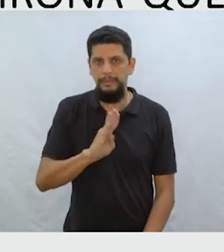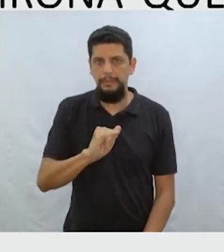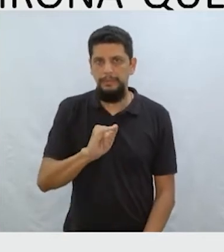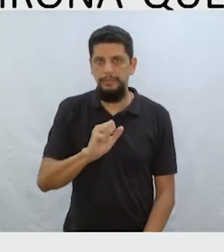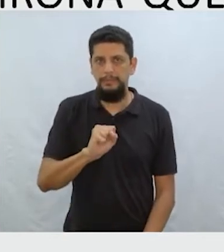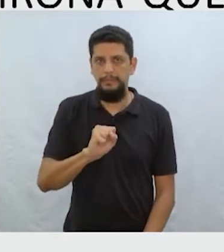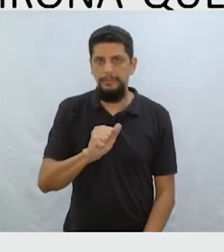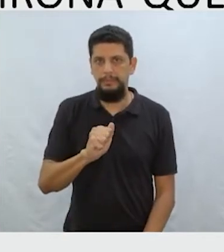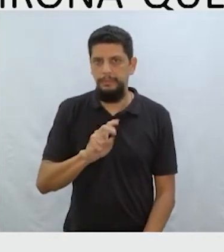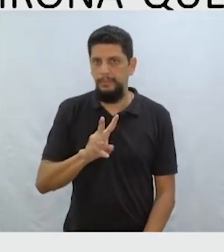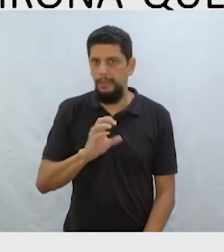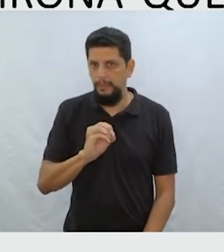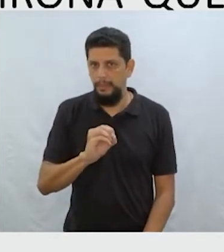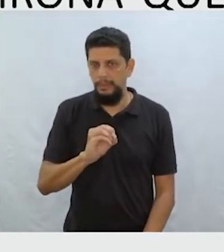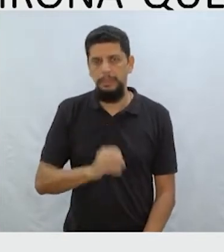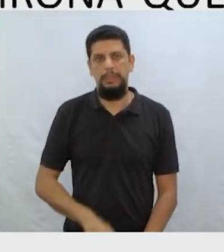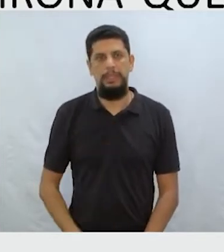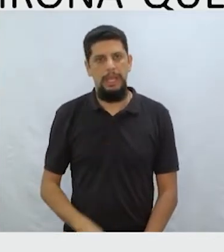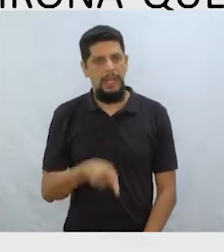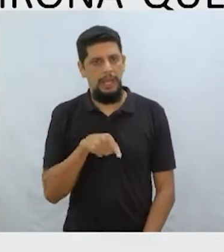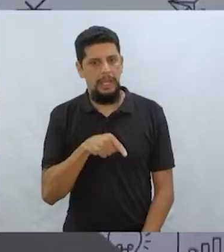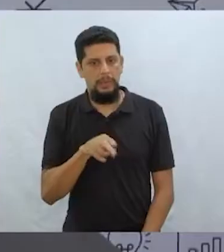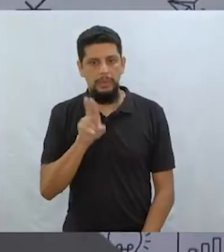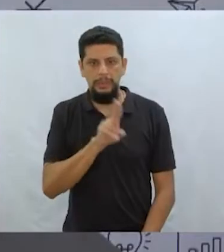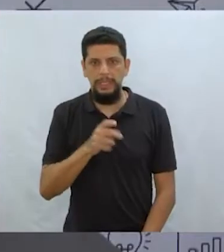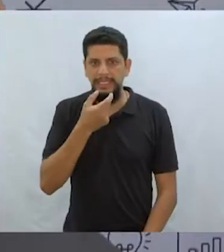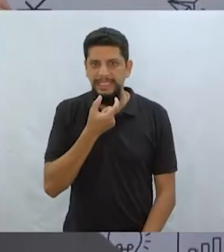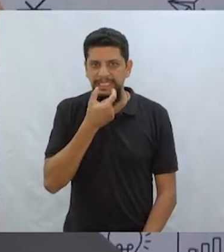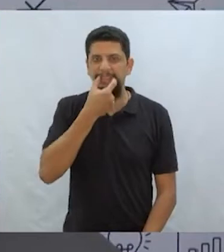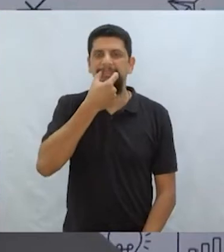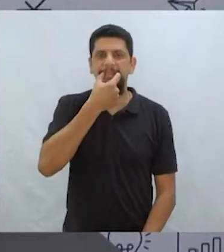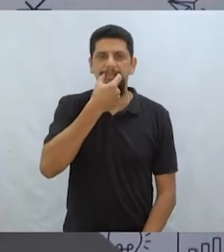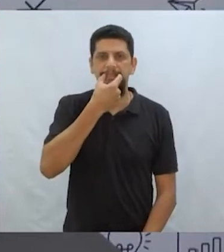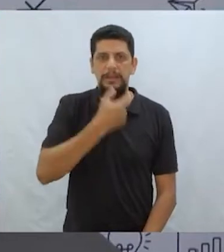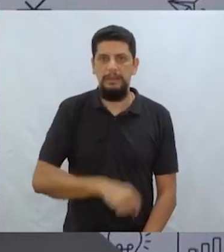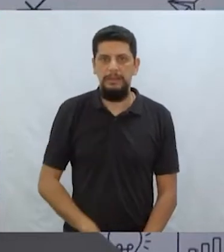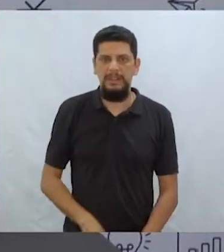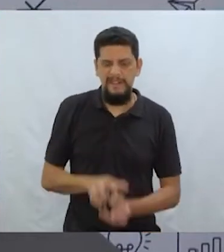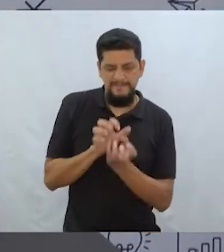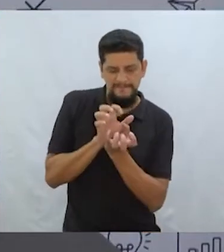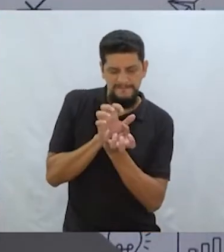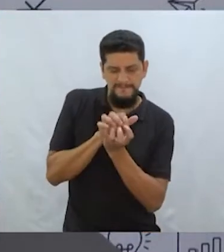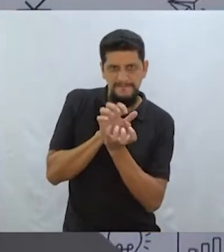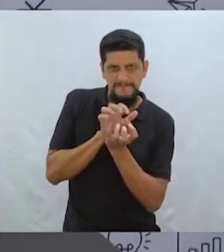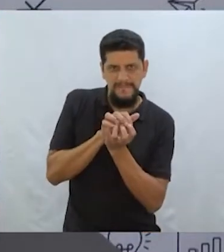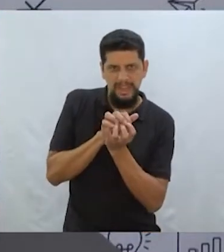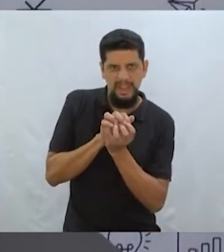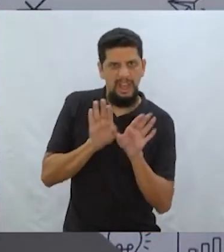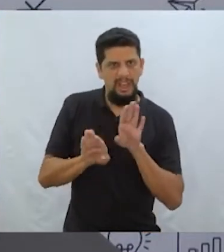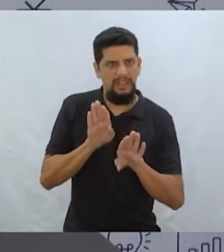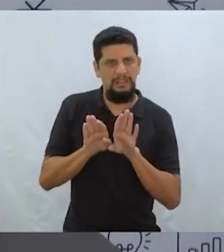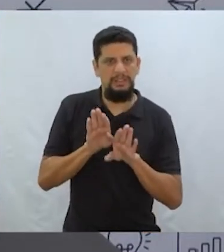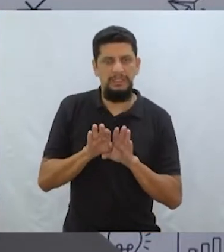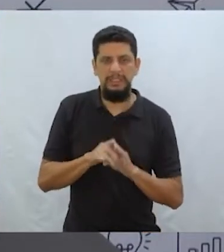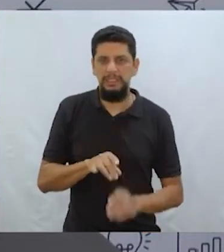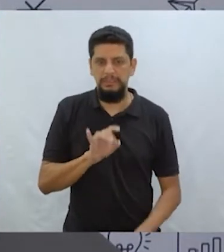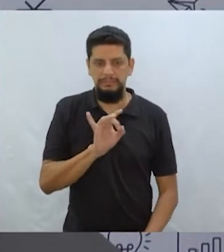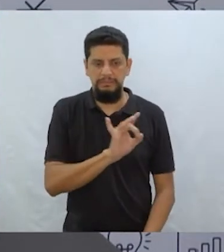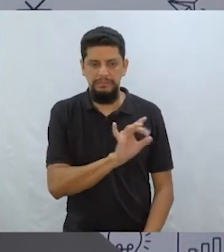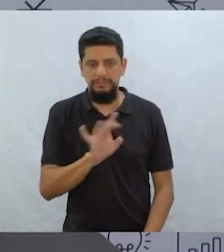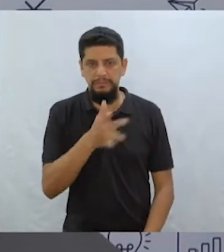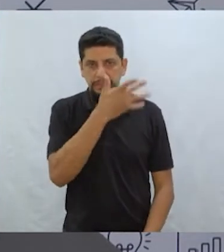arkimedes o bisavó arkimedes usava a dentadura naturalmente cada